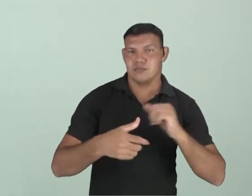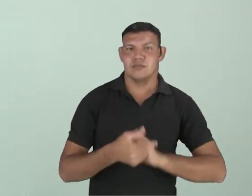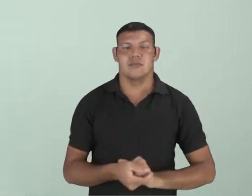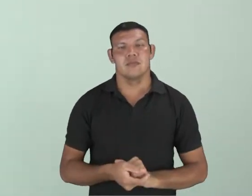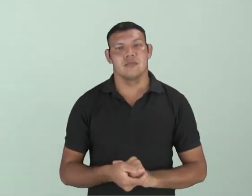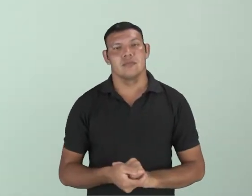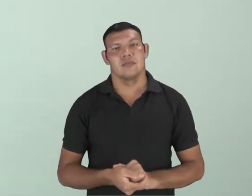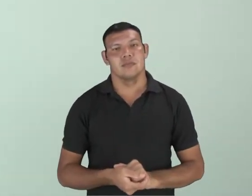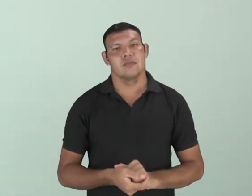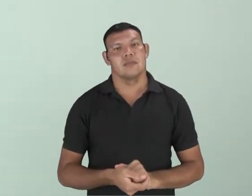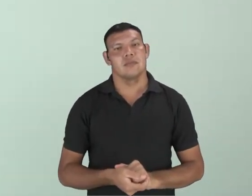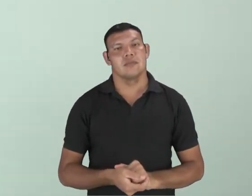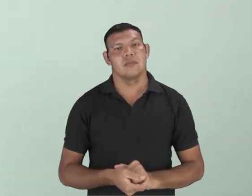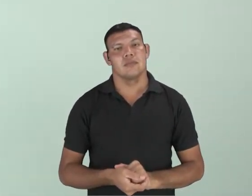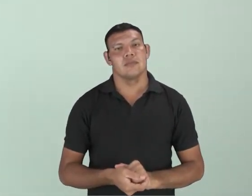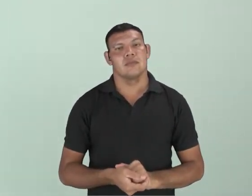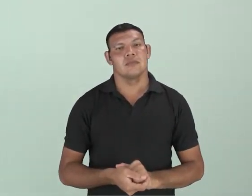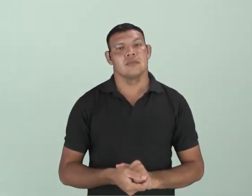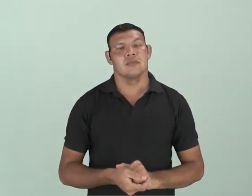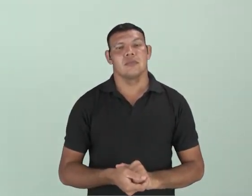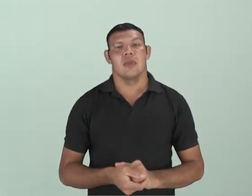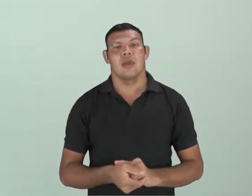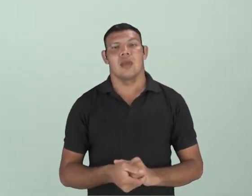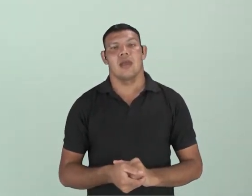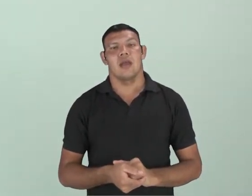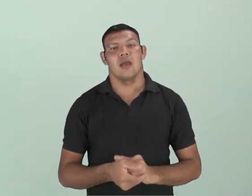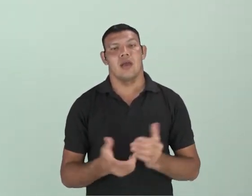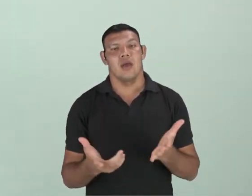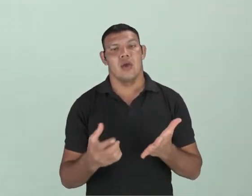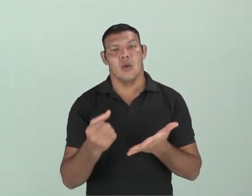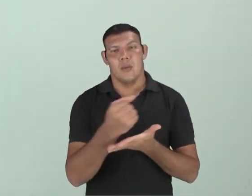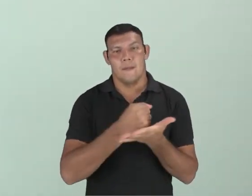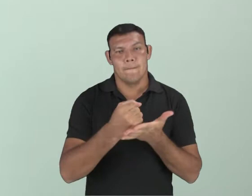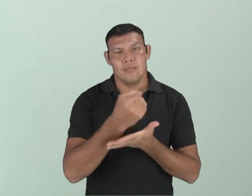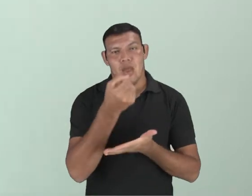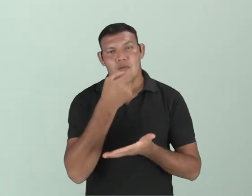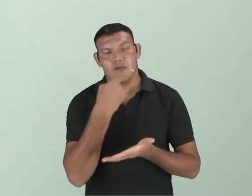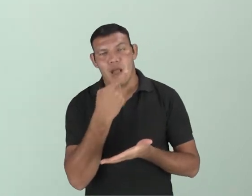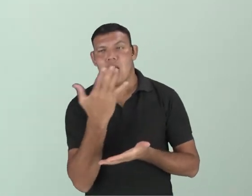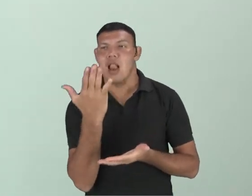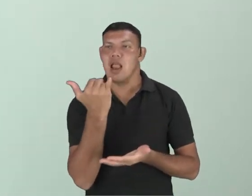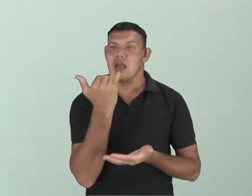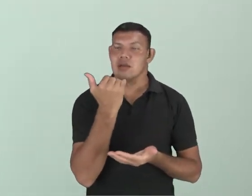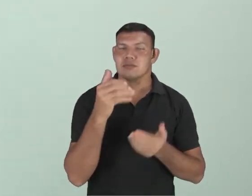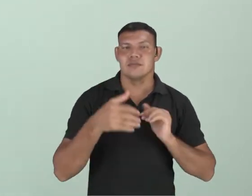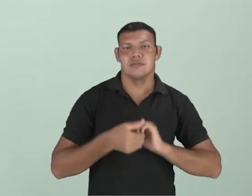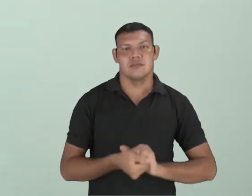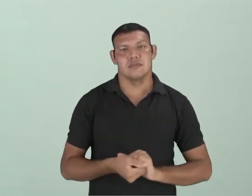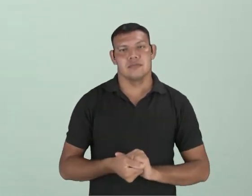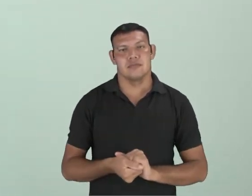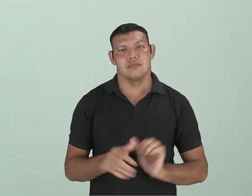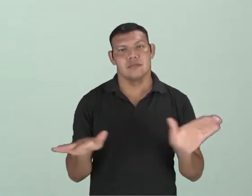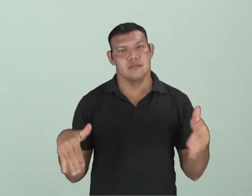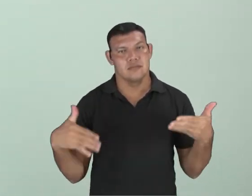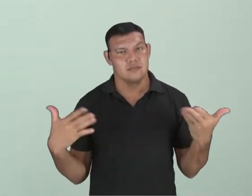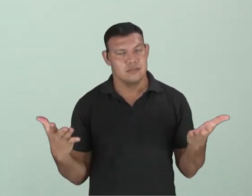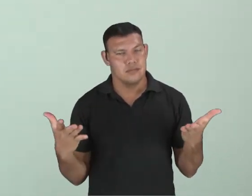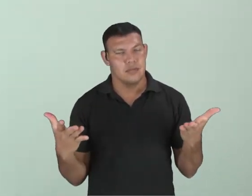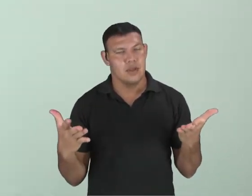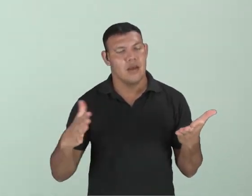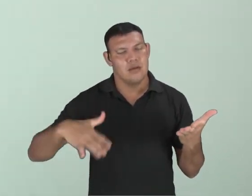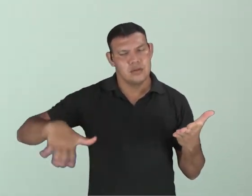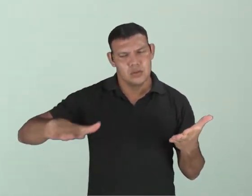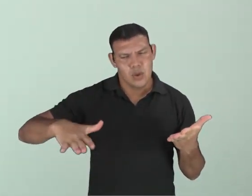não duráveis, aí a gente vai ter a indústria farmacêutica, nós vamos ter a indústria alimentícia. Então, nós temos aí uma